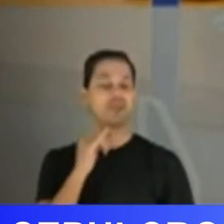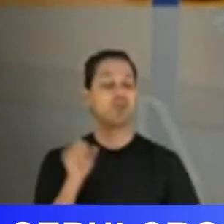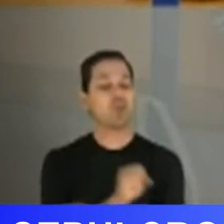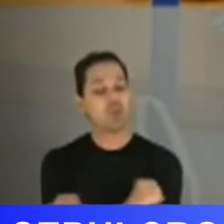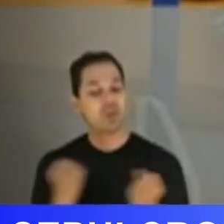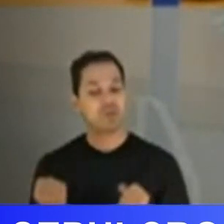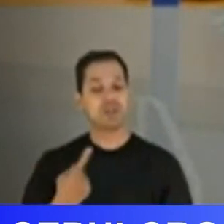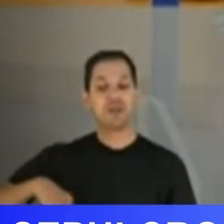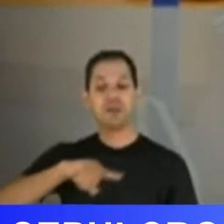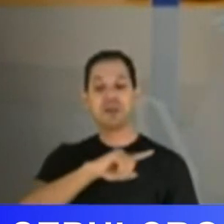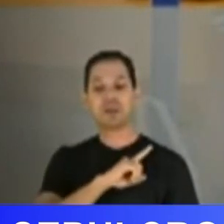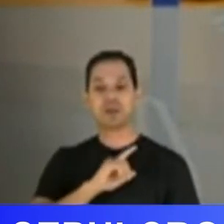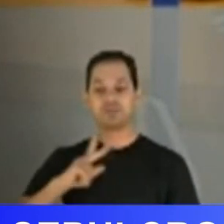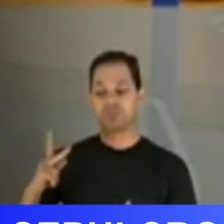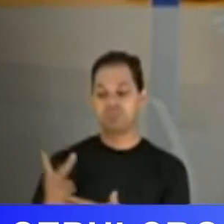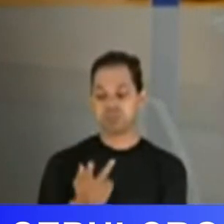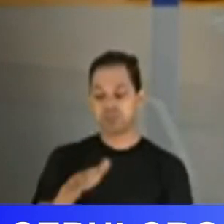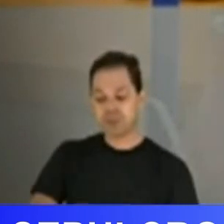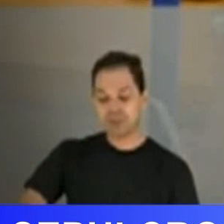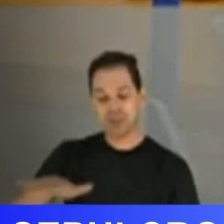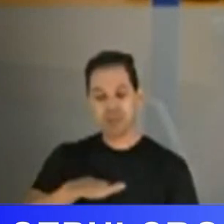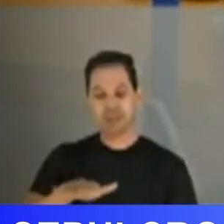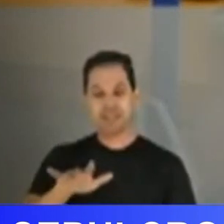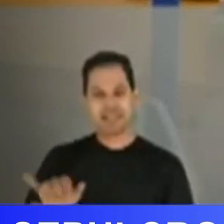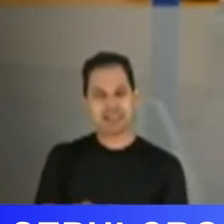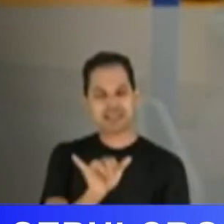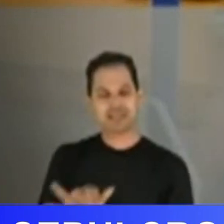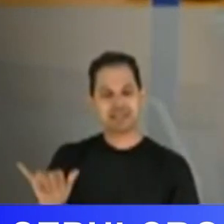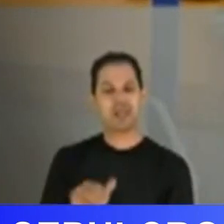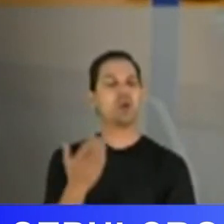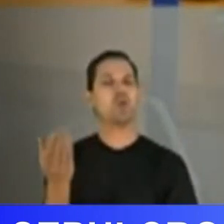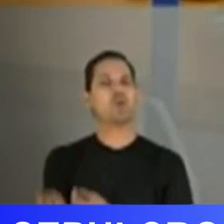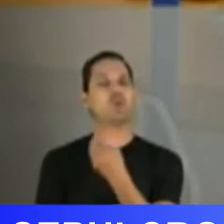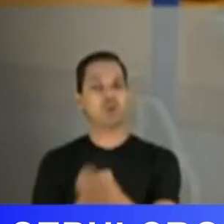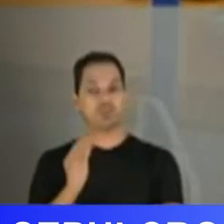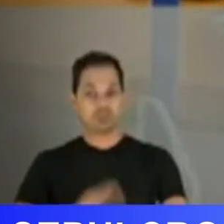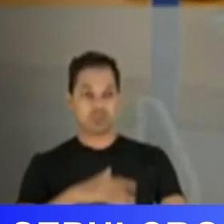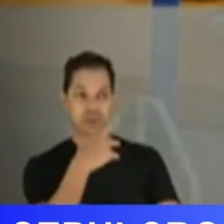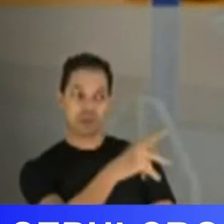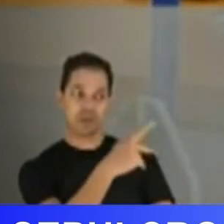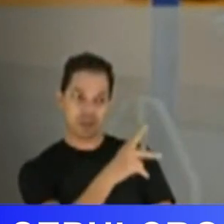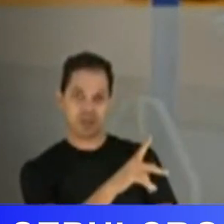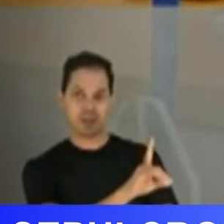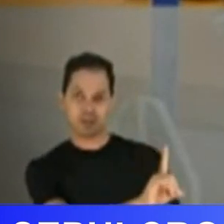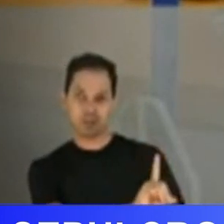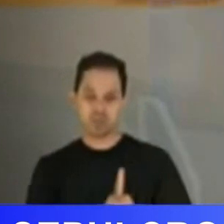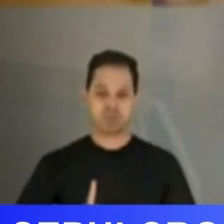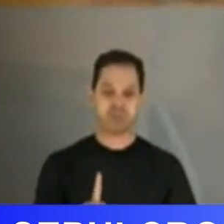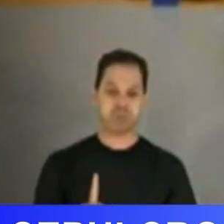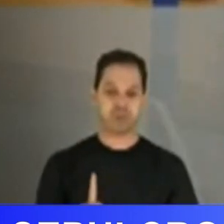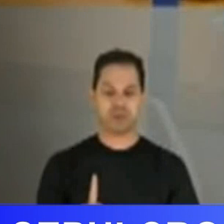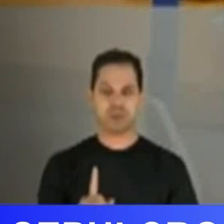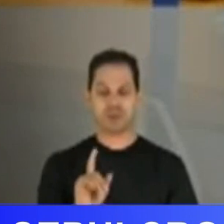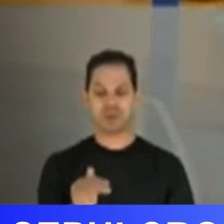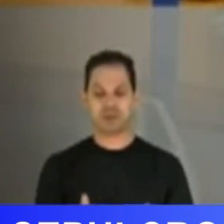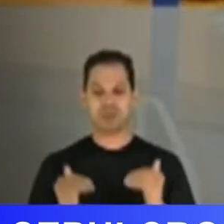gente estar numa situação estratégica, como o senhor foi colocado pela sua